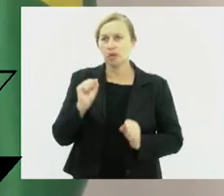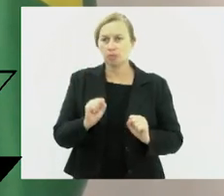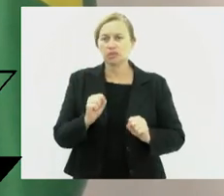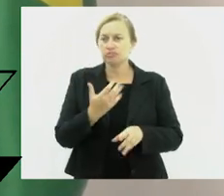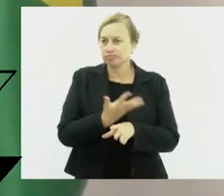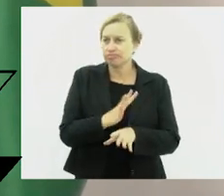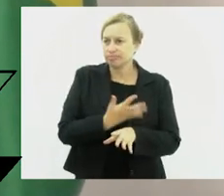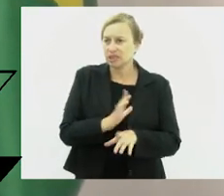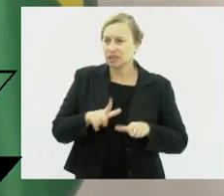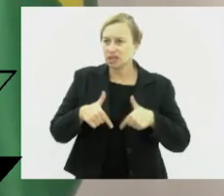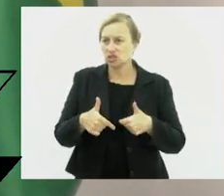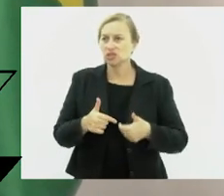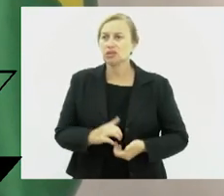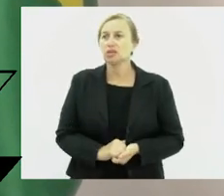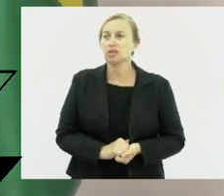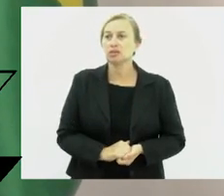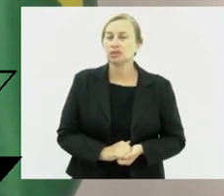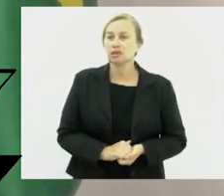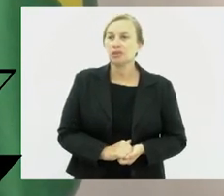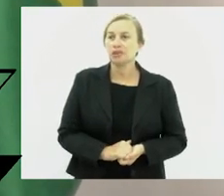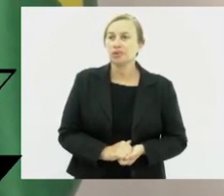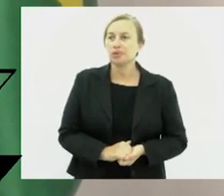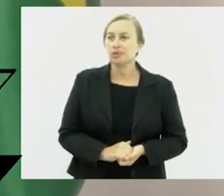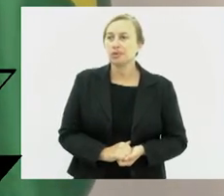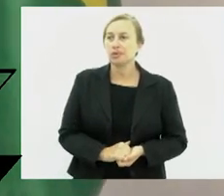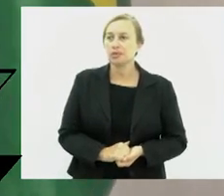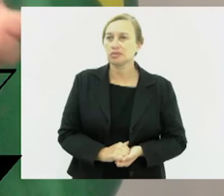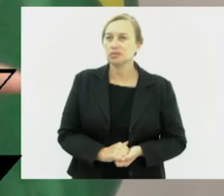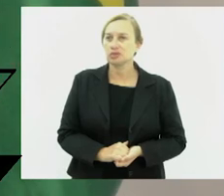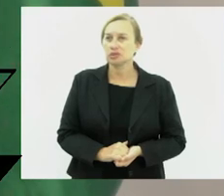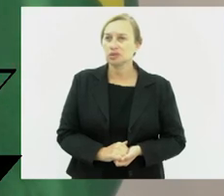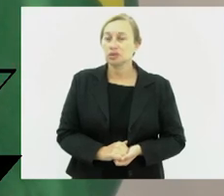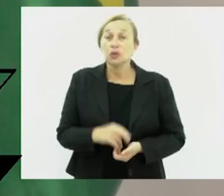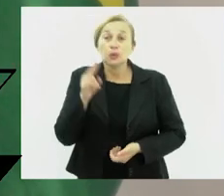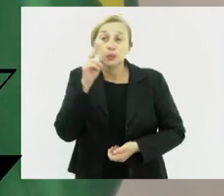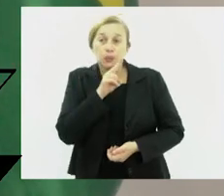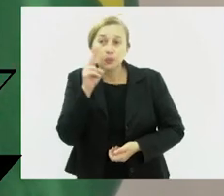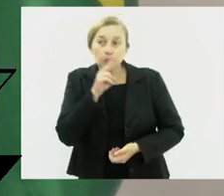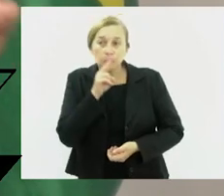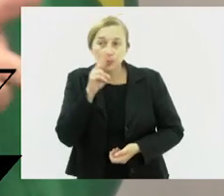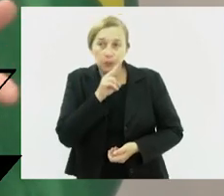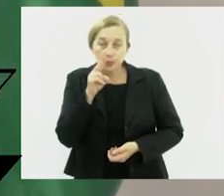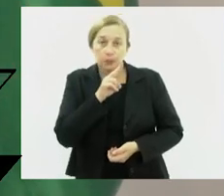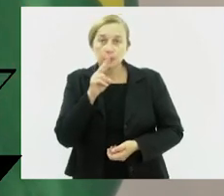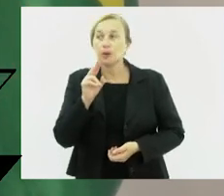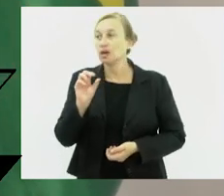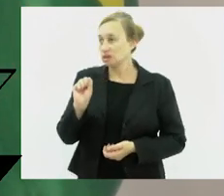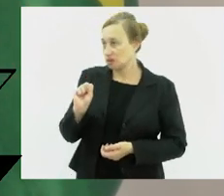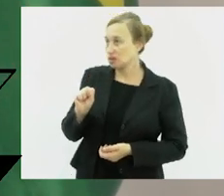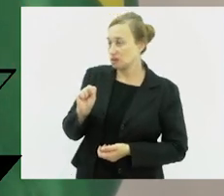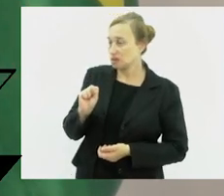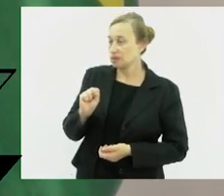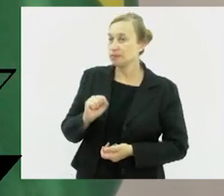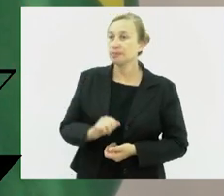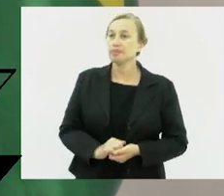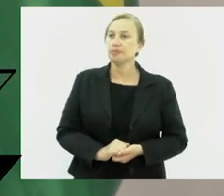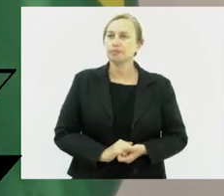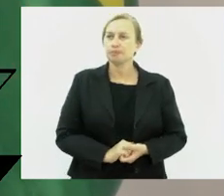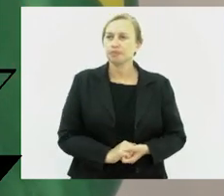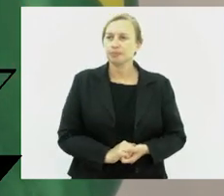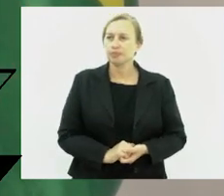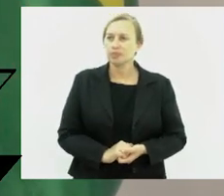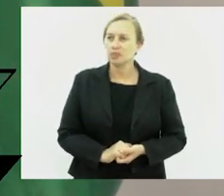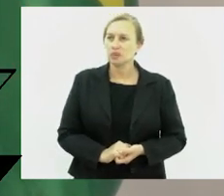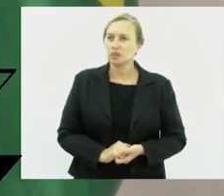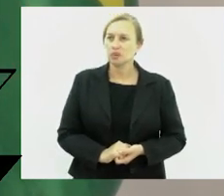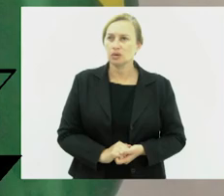prática. E como emergência, que é um emergencial, o